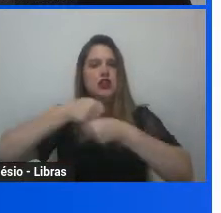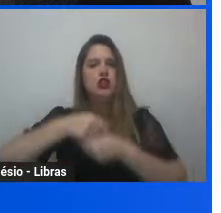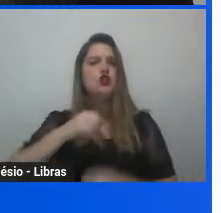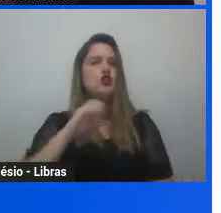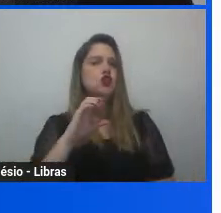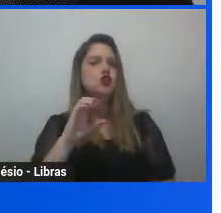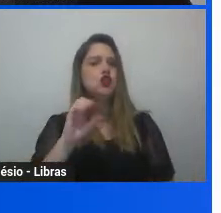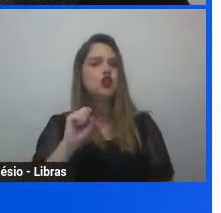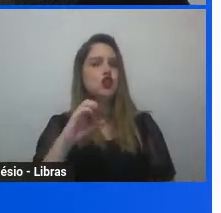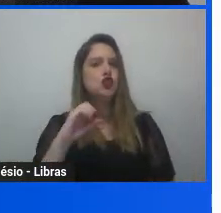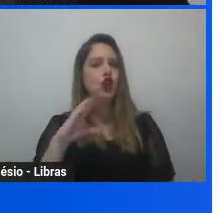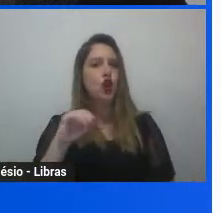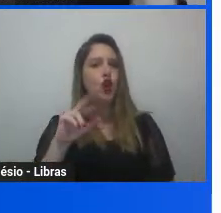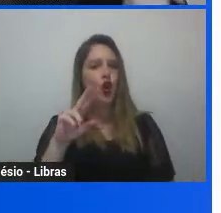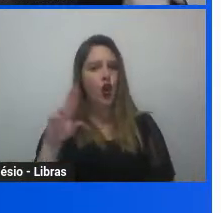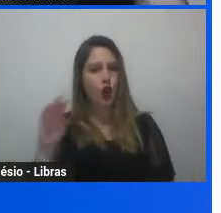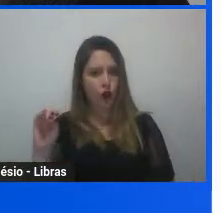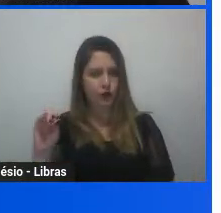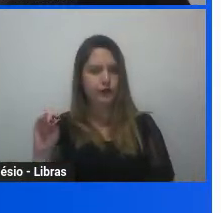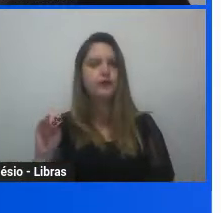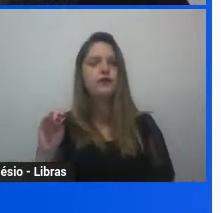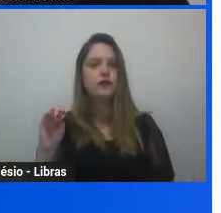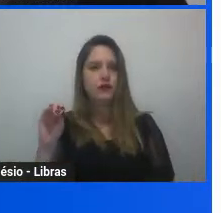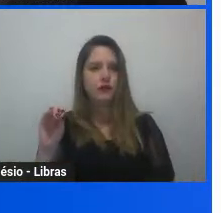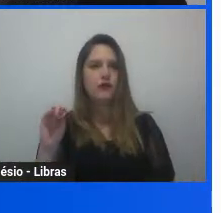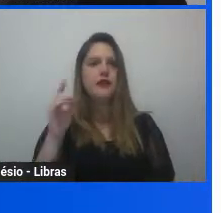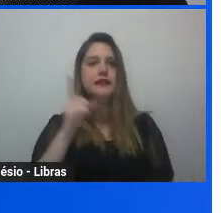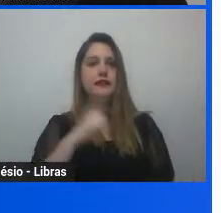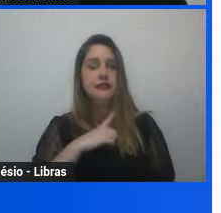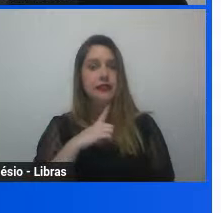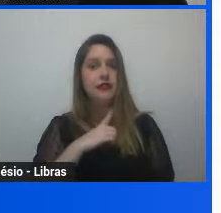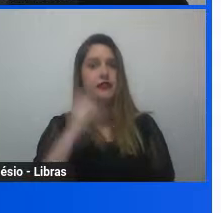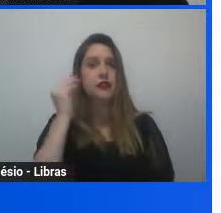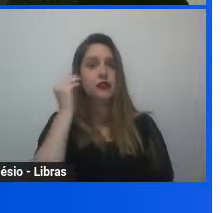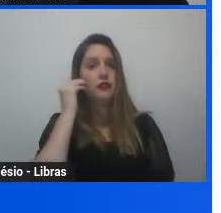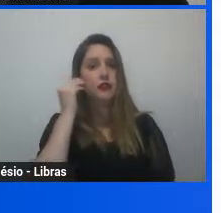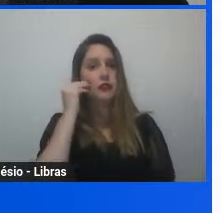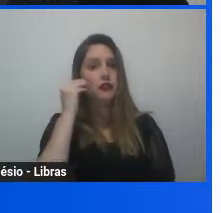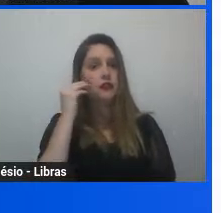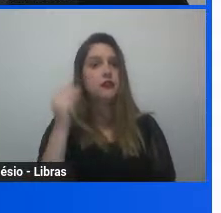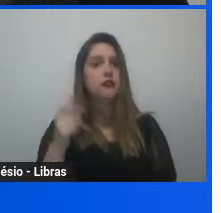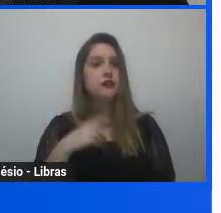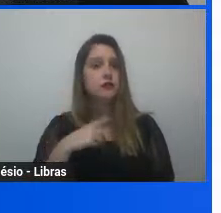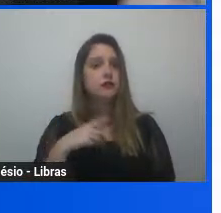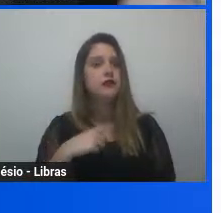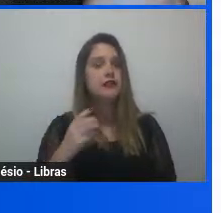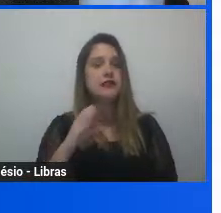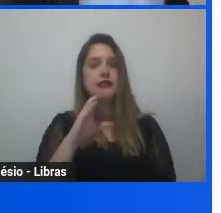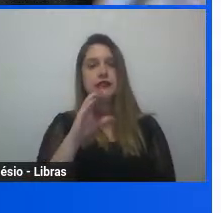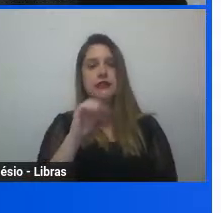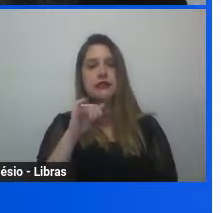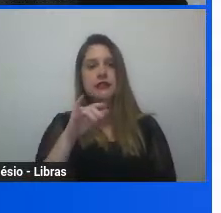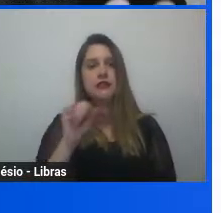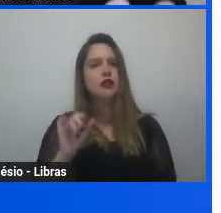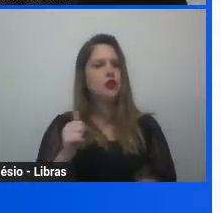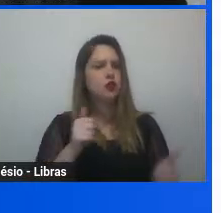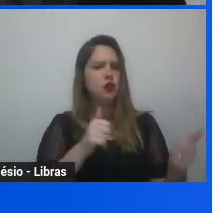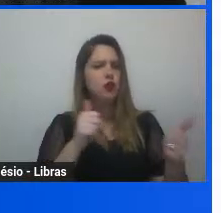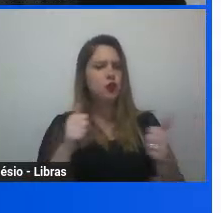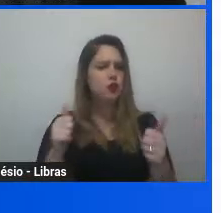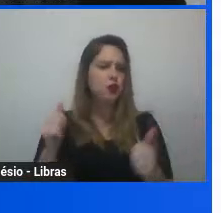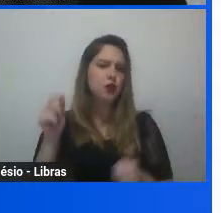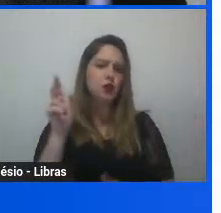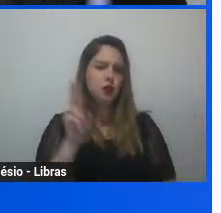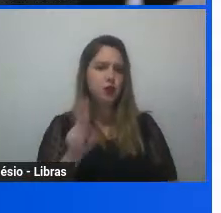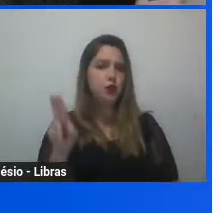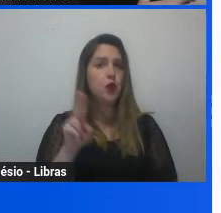kit de primeiros socorros, veja se está dentro da data de vencimento. Mas tudo bem se eu não tiver. Eu